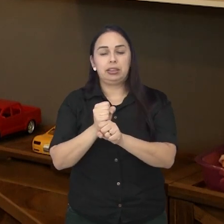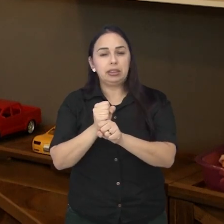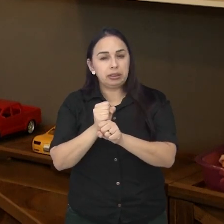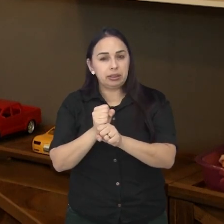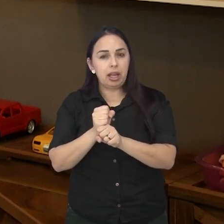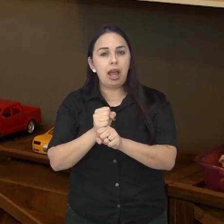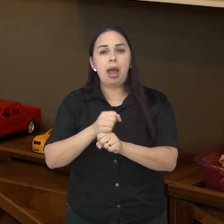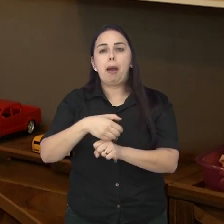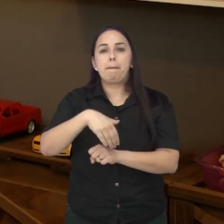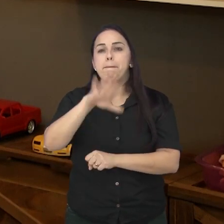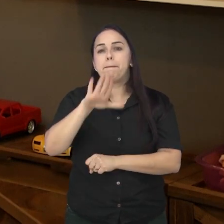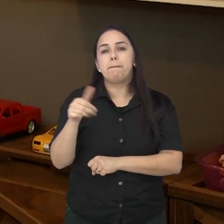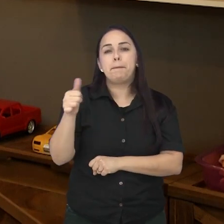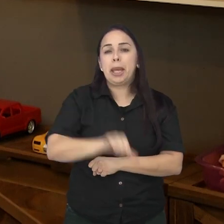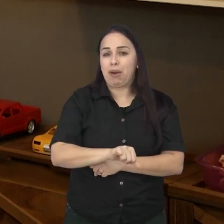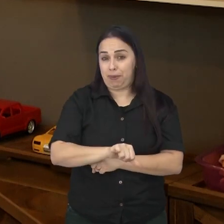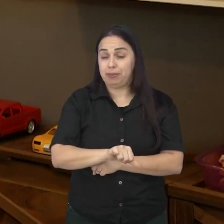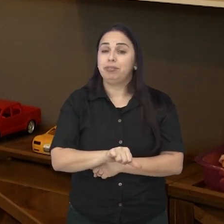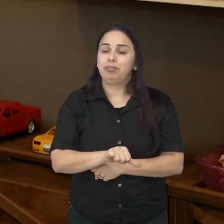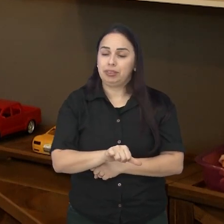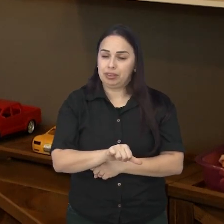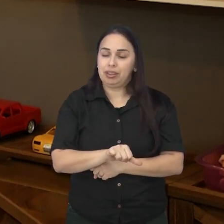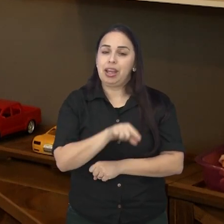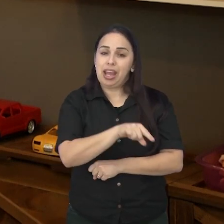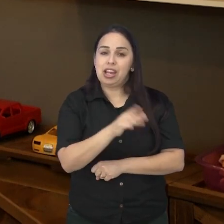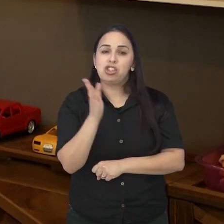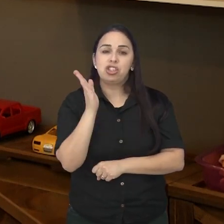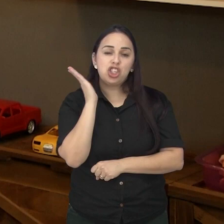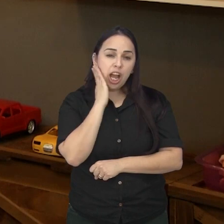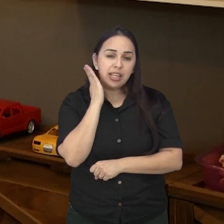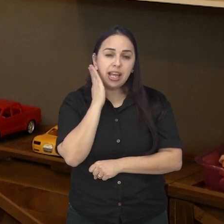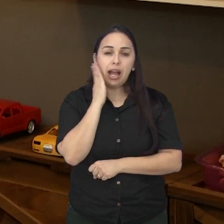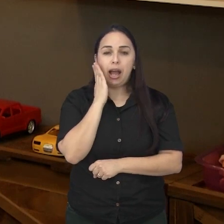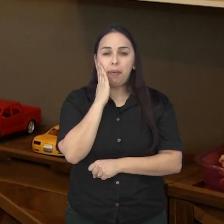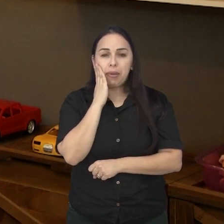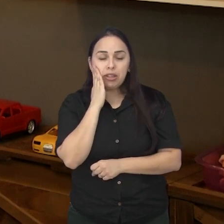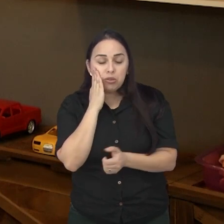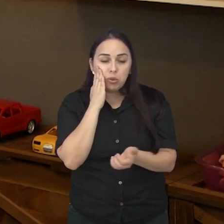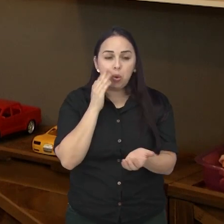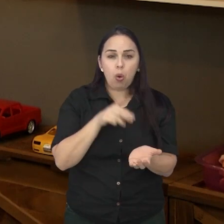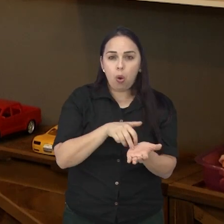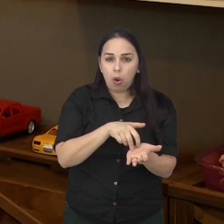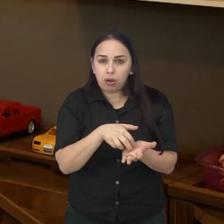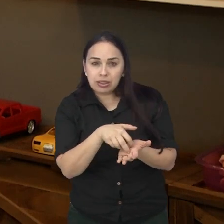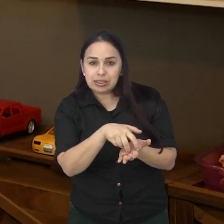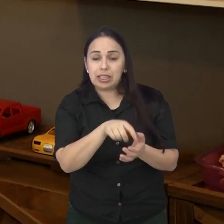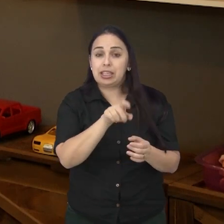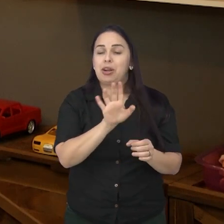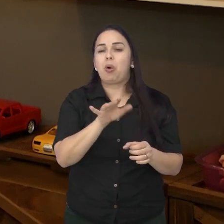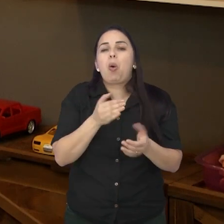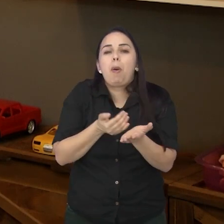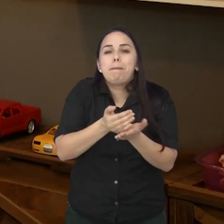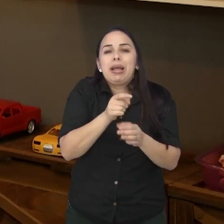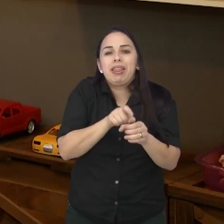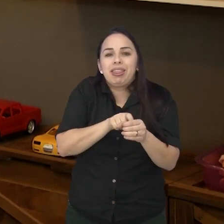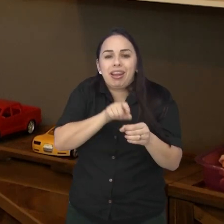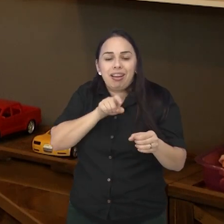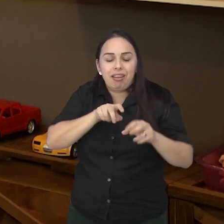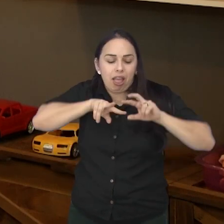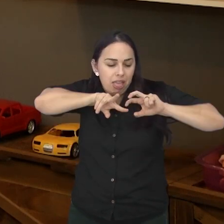a grande faixa etária de maior risco, porque eles já têm agora um deslocamento independente,